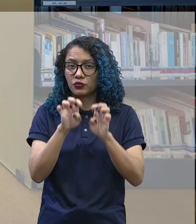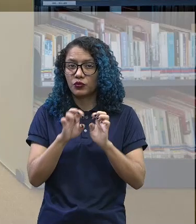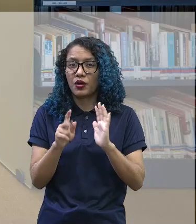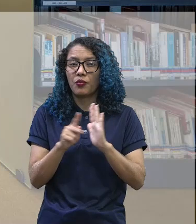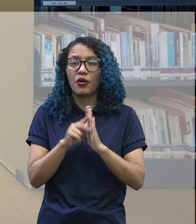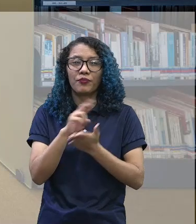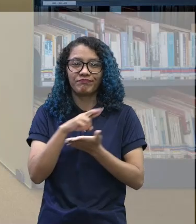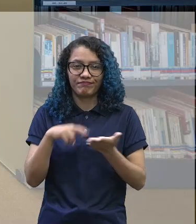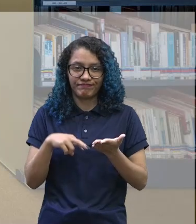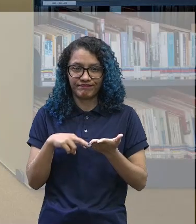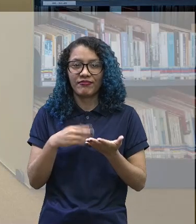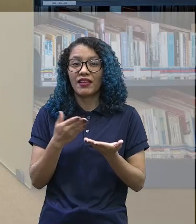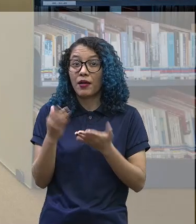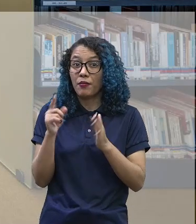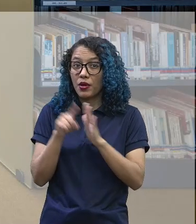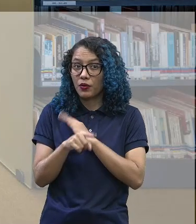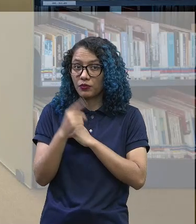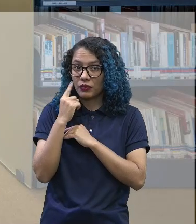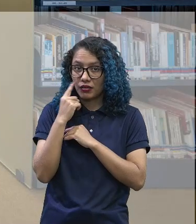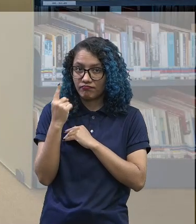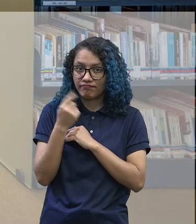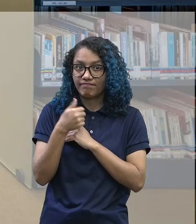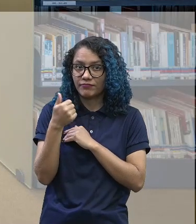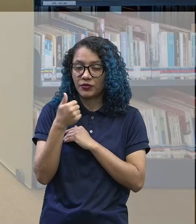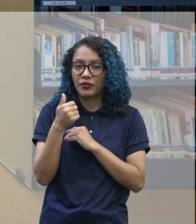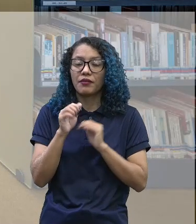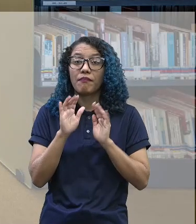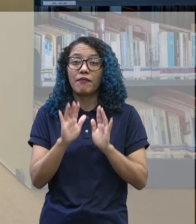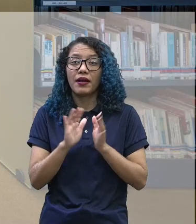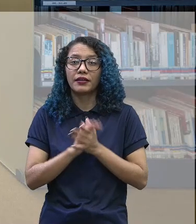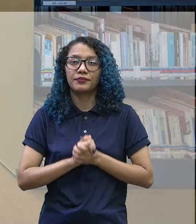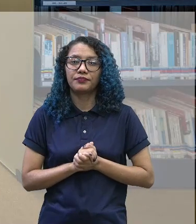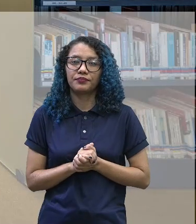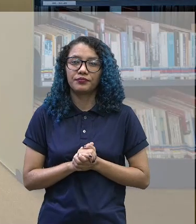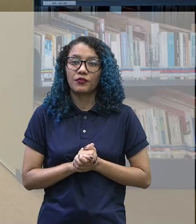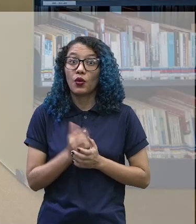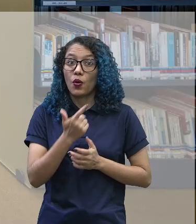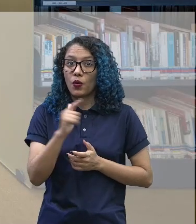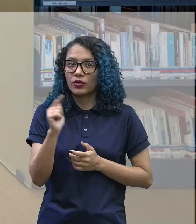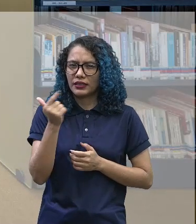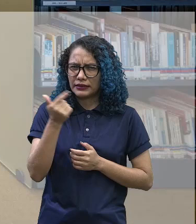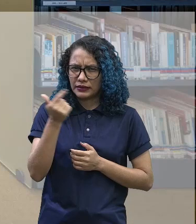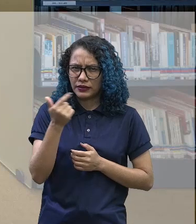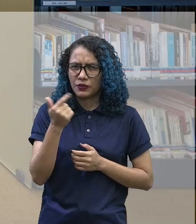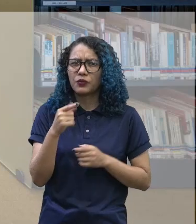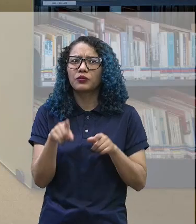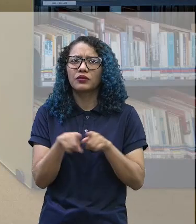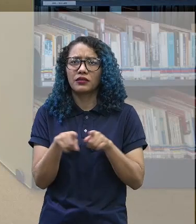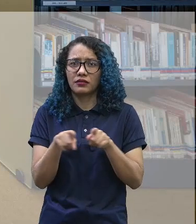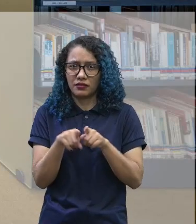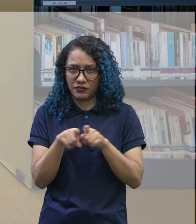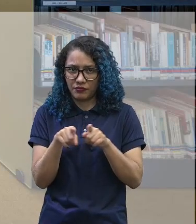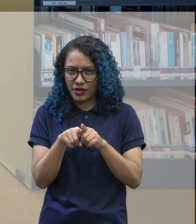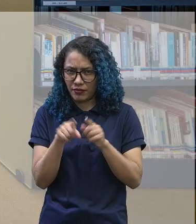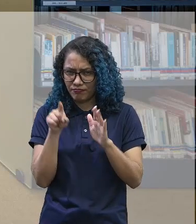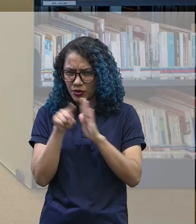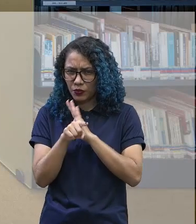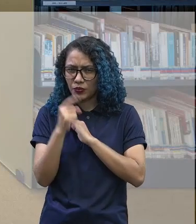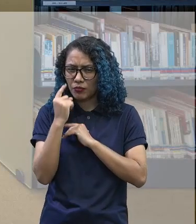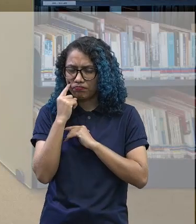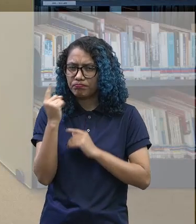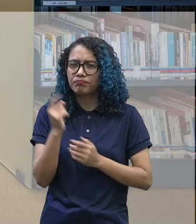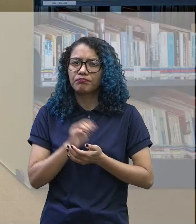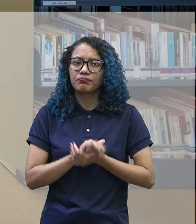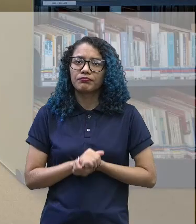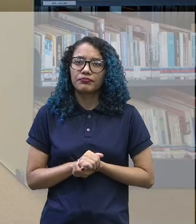Essa aí é a nossa primeira pergunta. Mas eu tenho uma outra pergunta a fazer a vocês. E